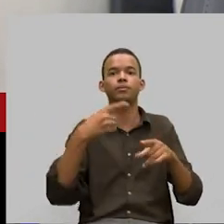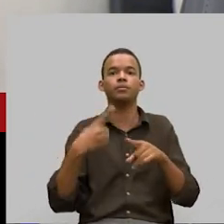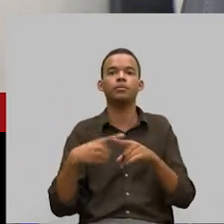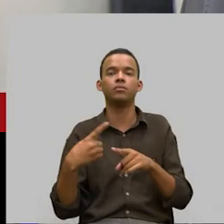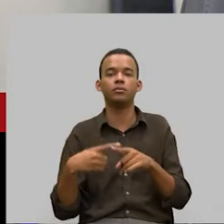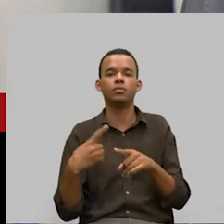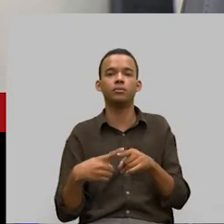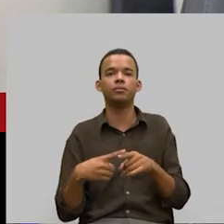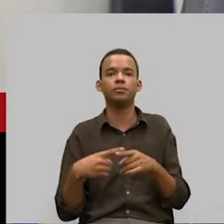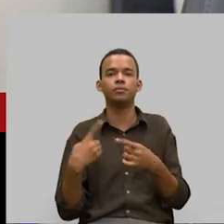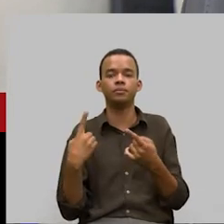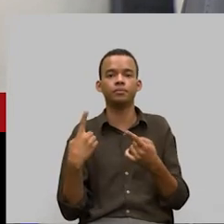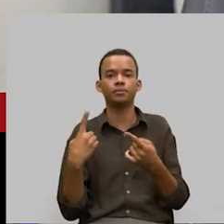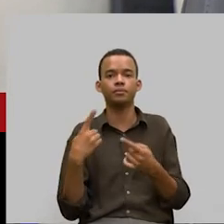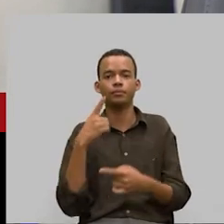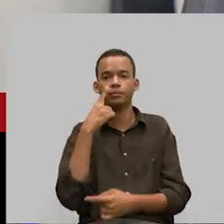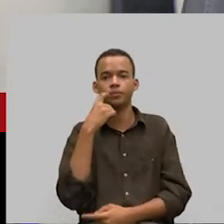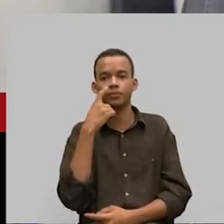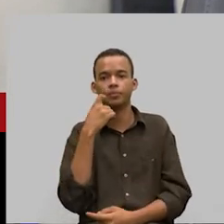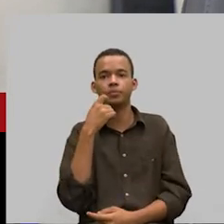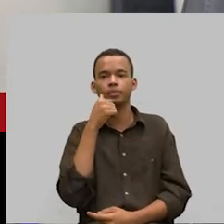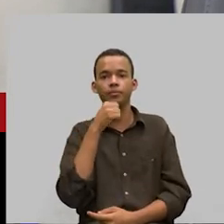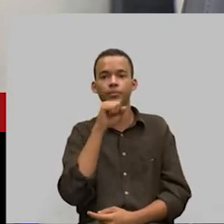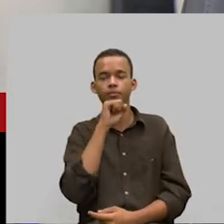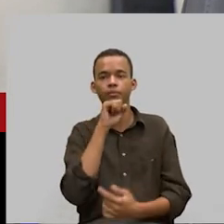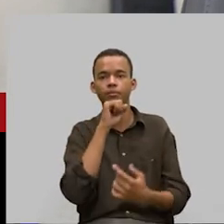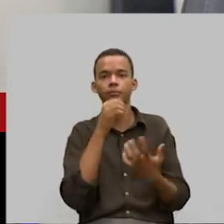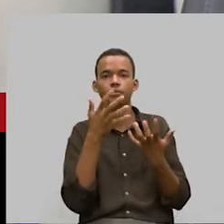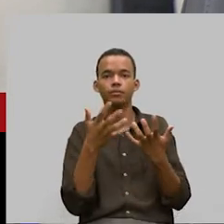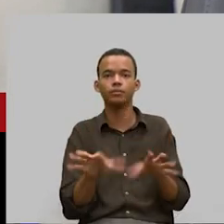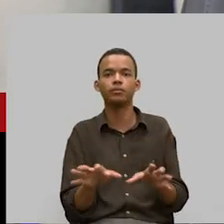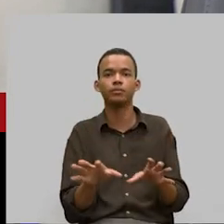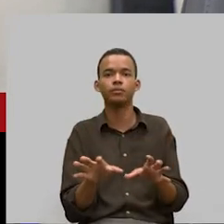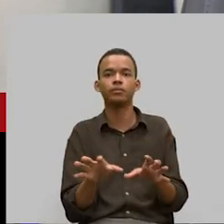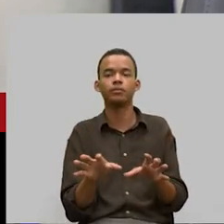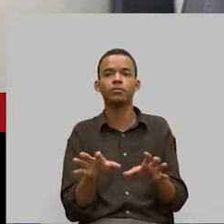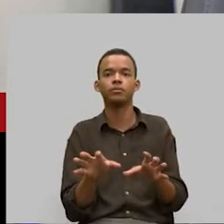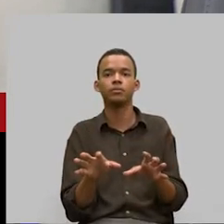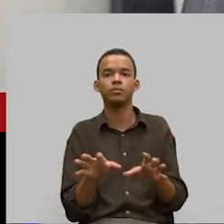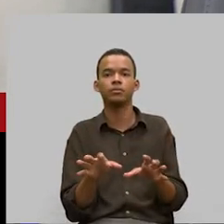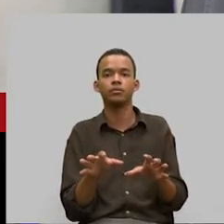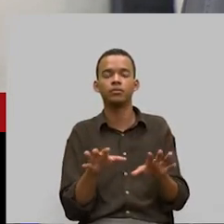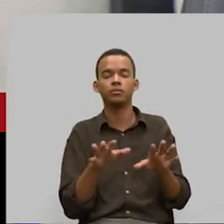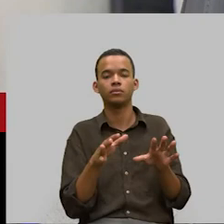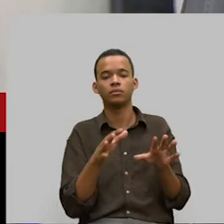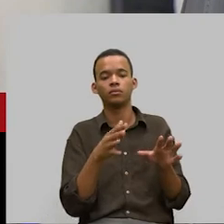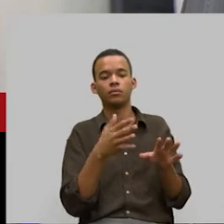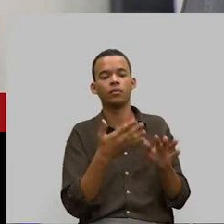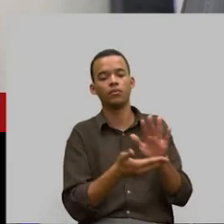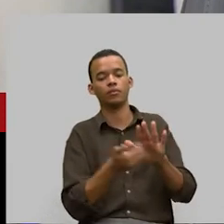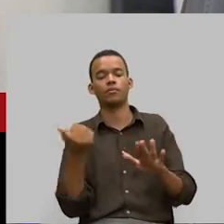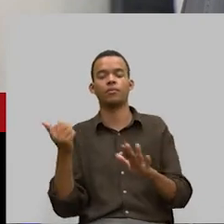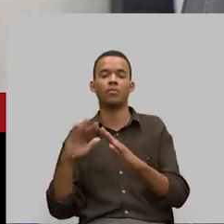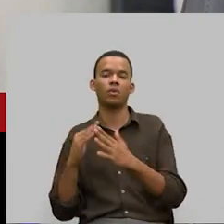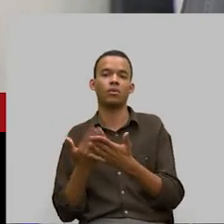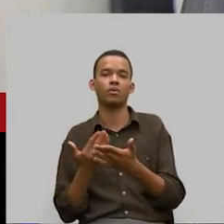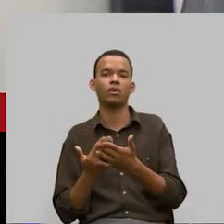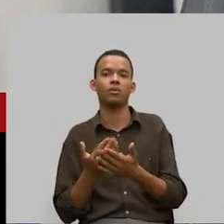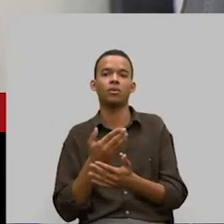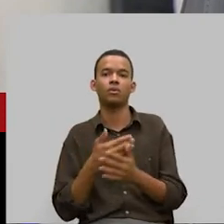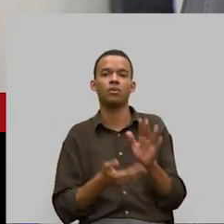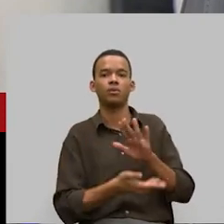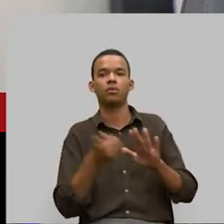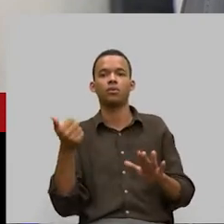tirá-los da escola mas mas também eles não podem ficar lá sem comer então isso é triste a gente ver isso é Minas